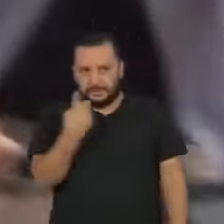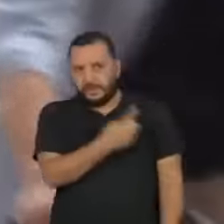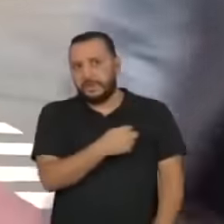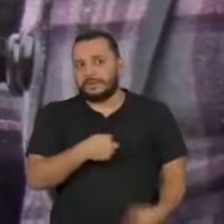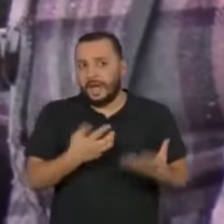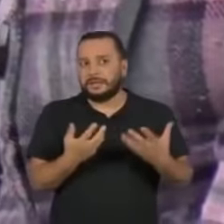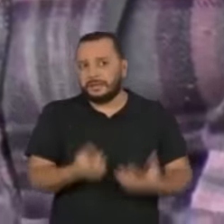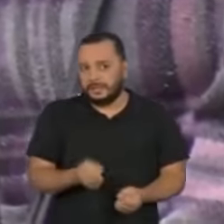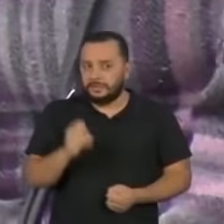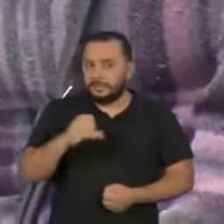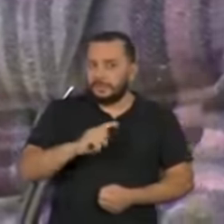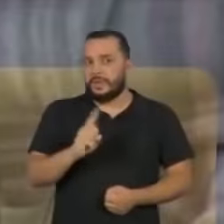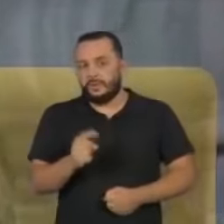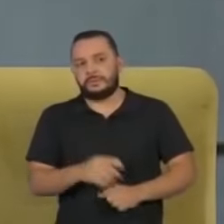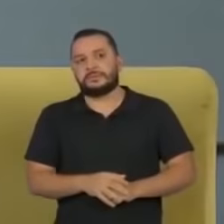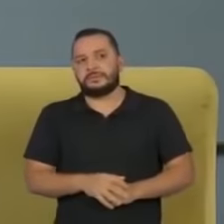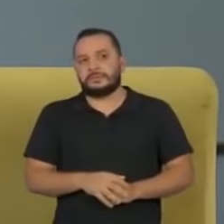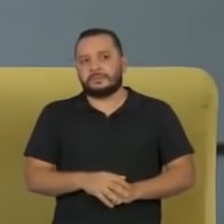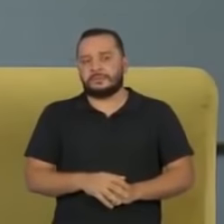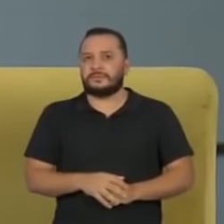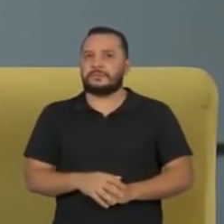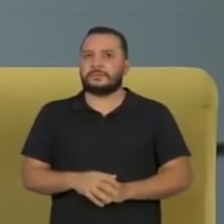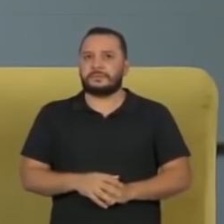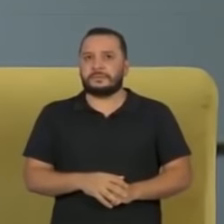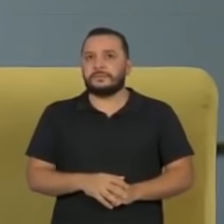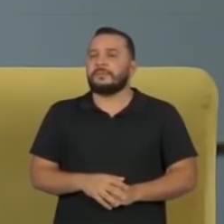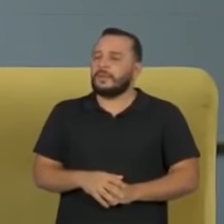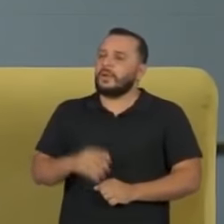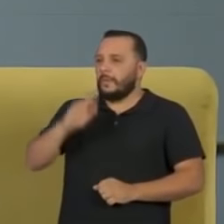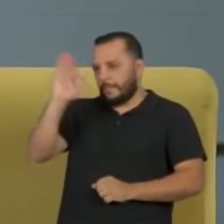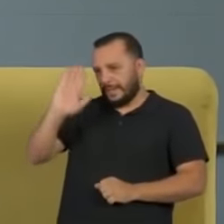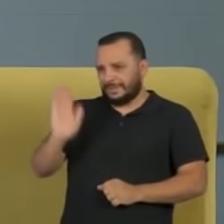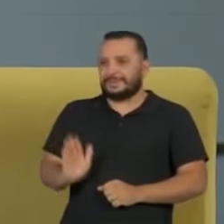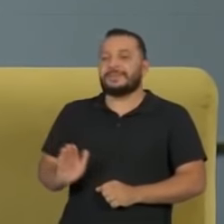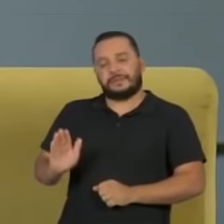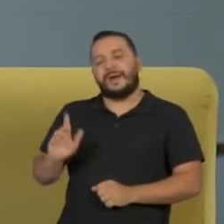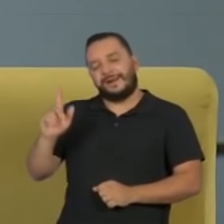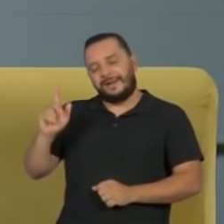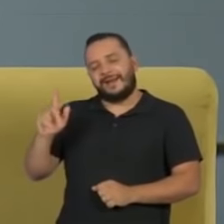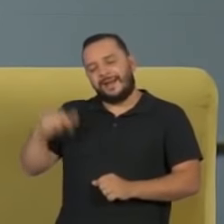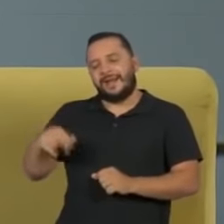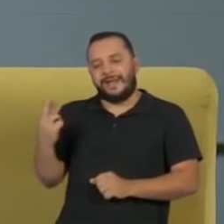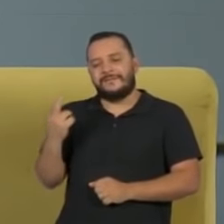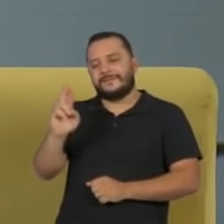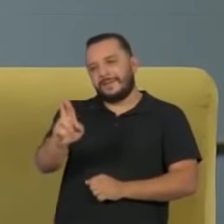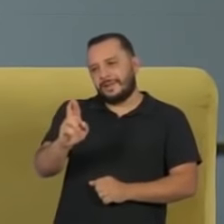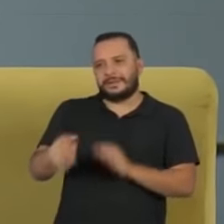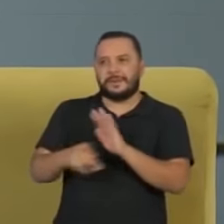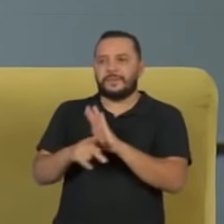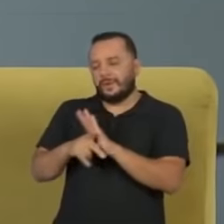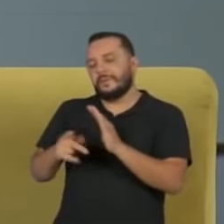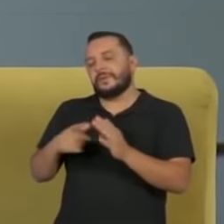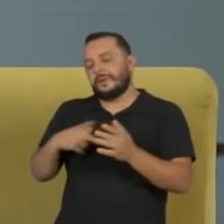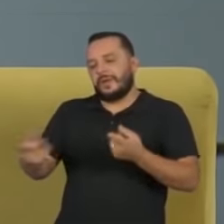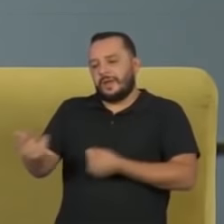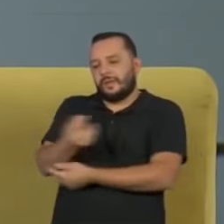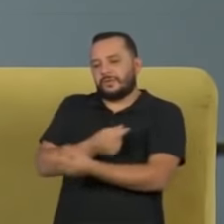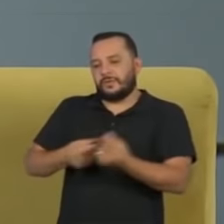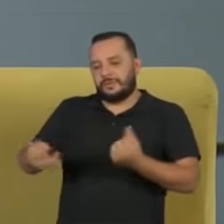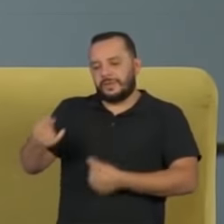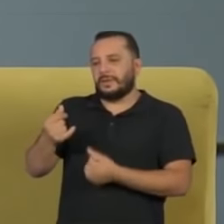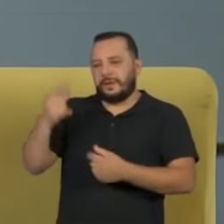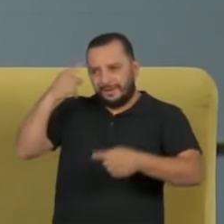possibilidade? O Brasil é uma grande inspiração sobre a economia criativa e a economia compartilhada, porém nós estamos com